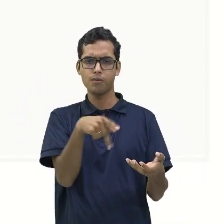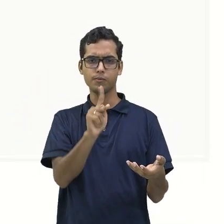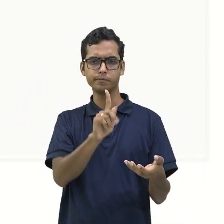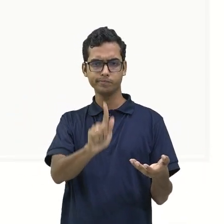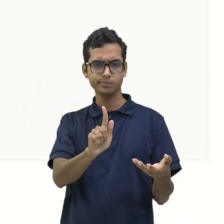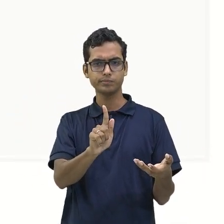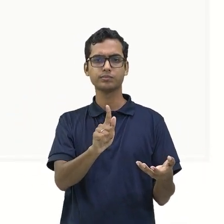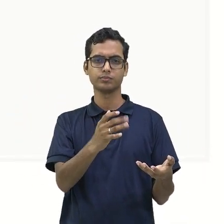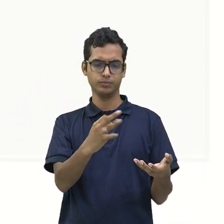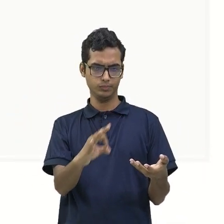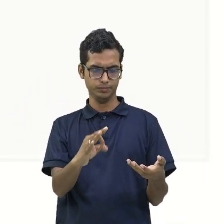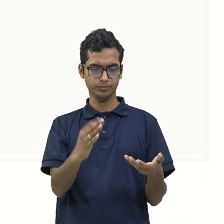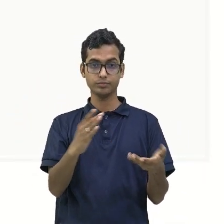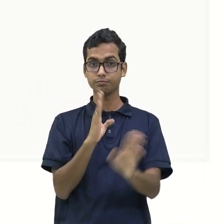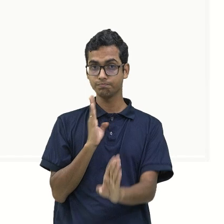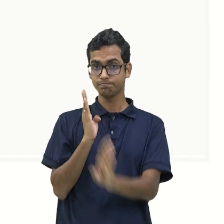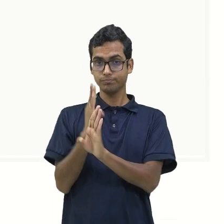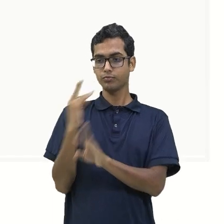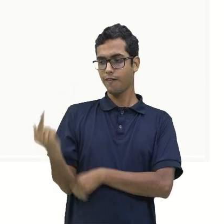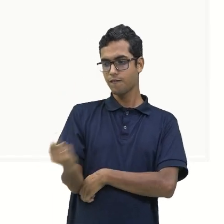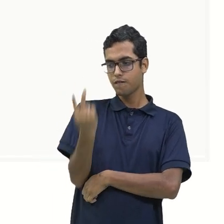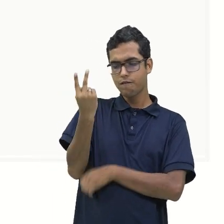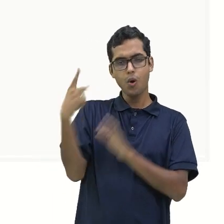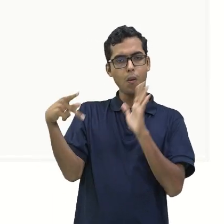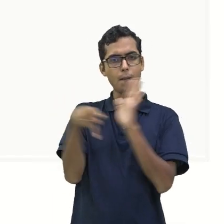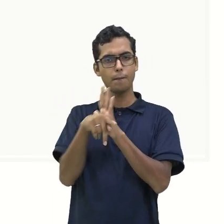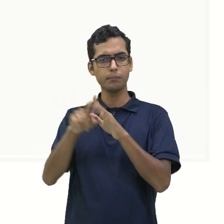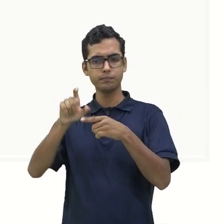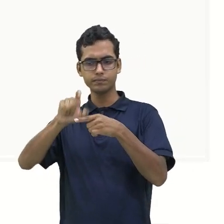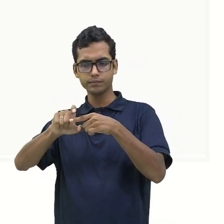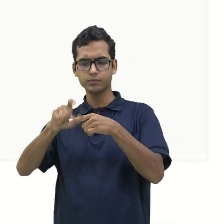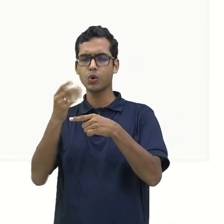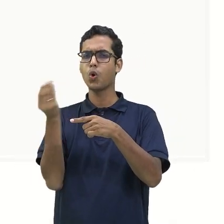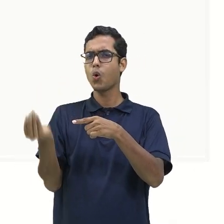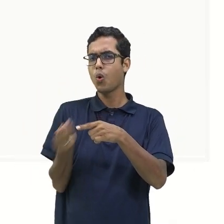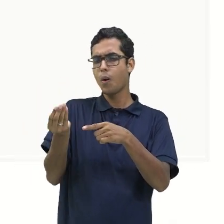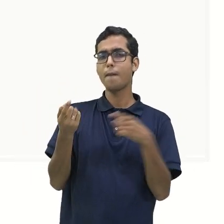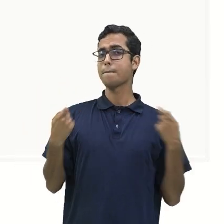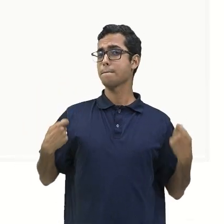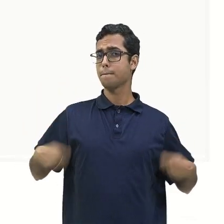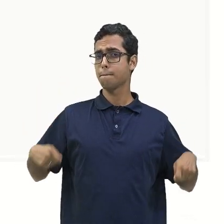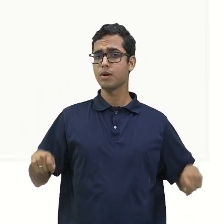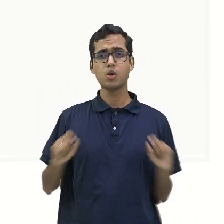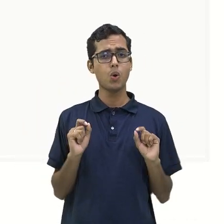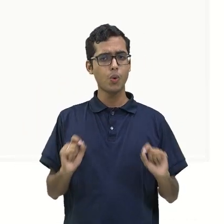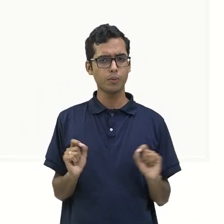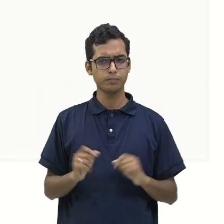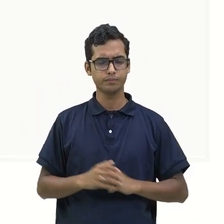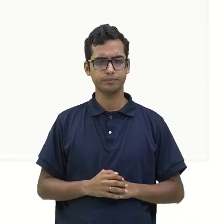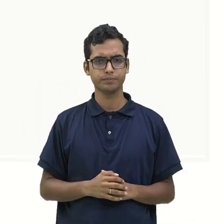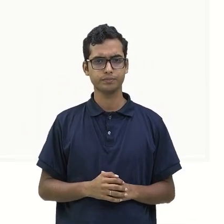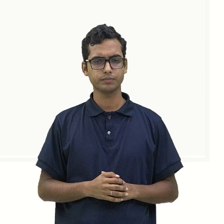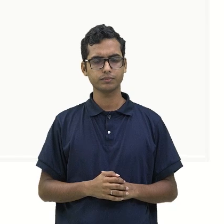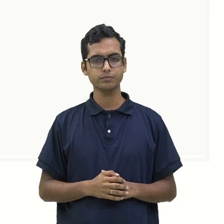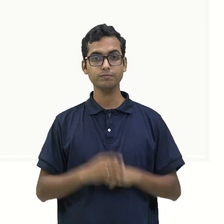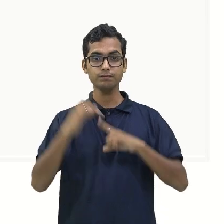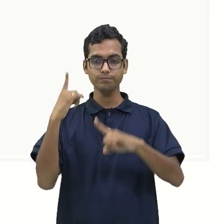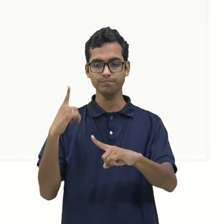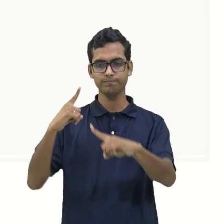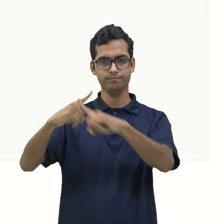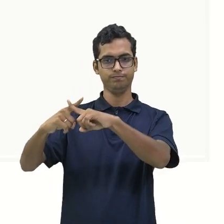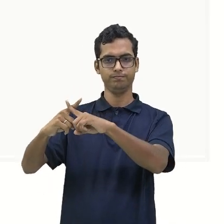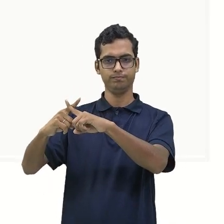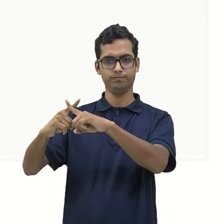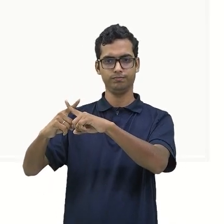gente encontrar o valor dessa razão, o que a gente tem que fazer? Vamos multiplicar